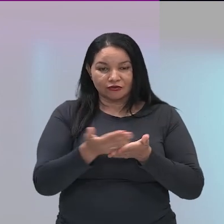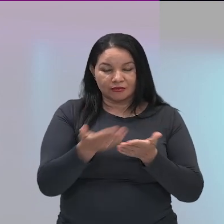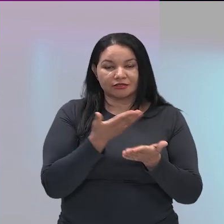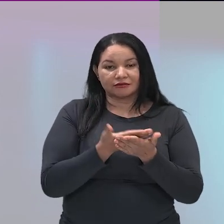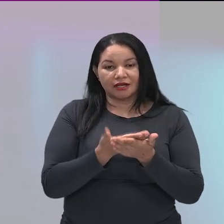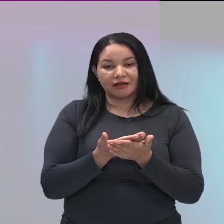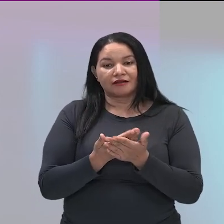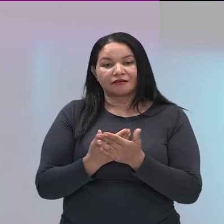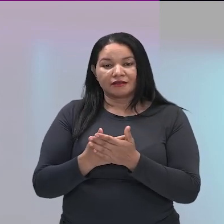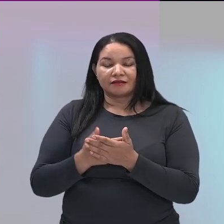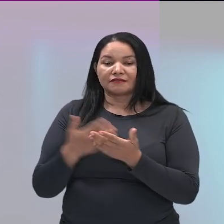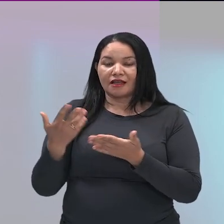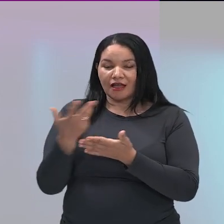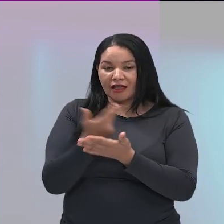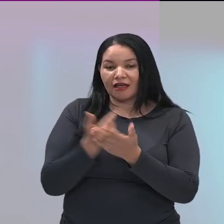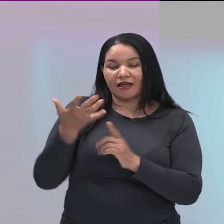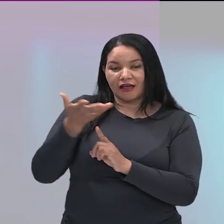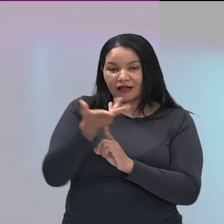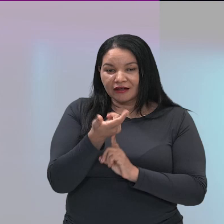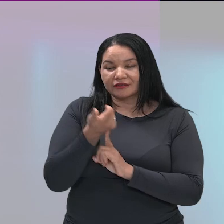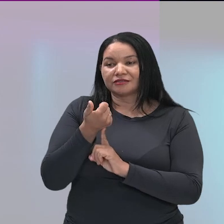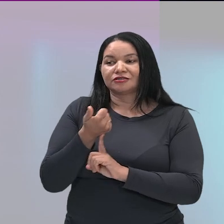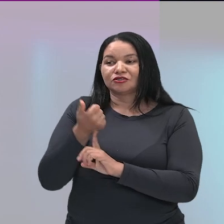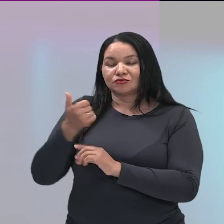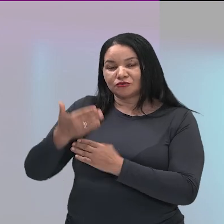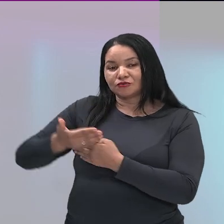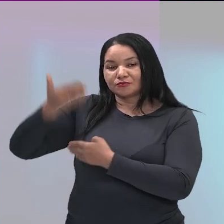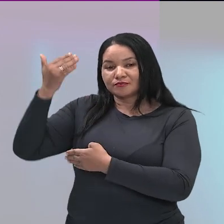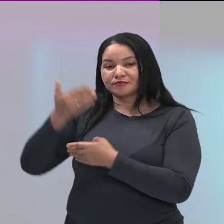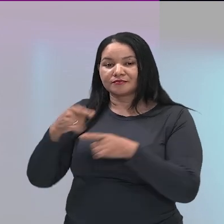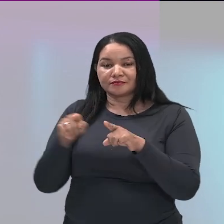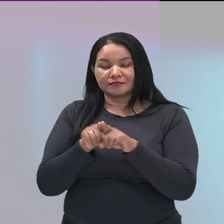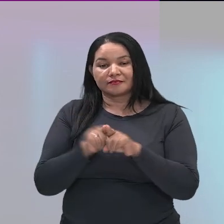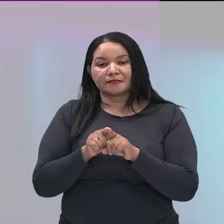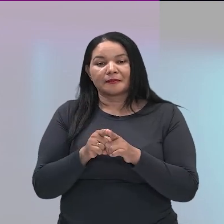muralista, não é verdade? E o grafite, a pichação, quando é